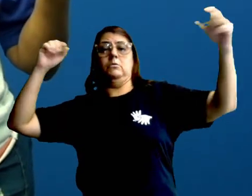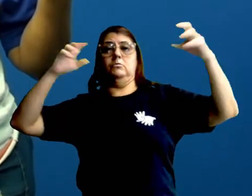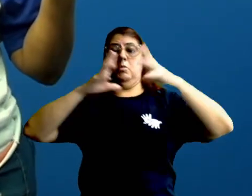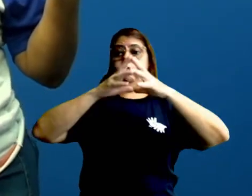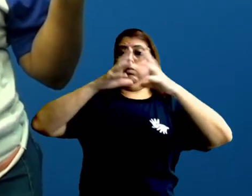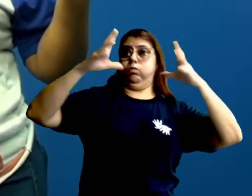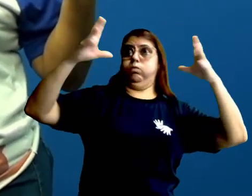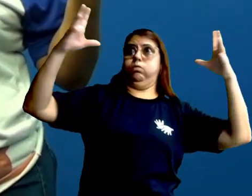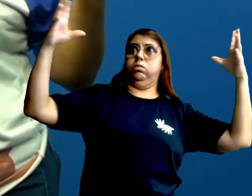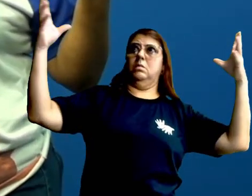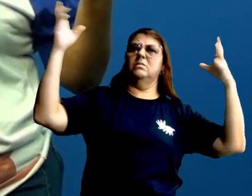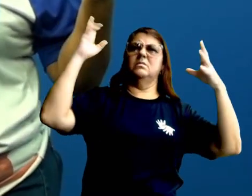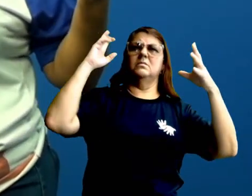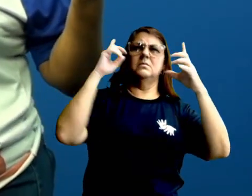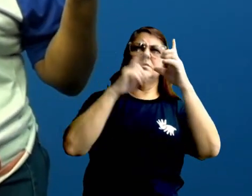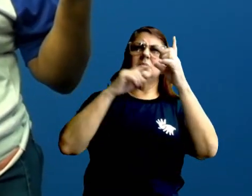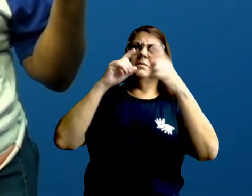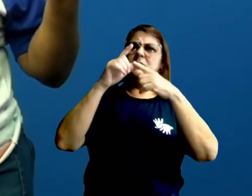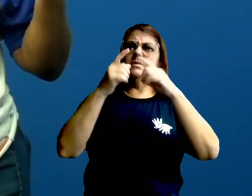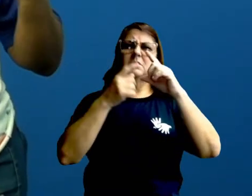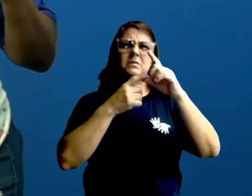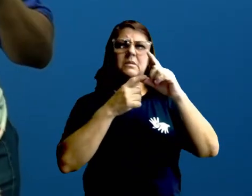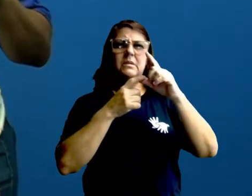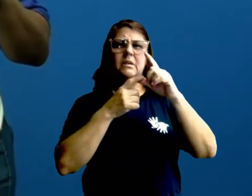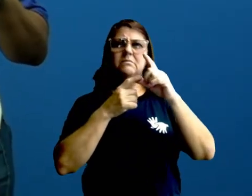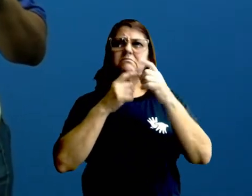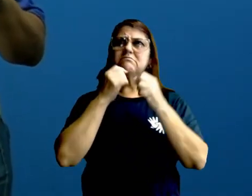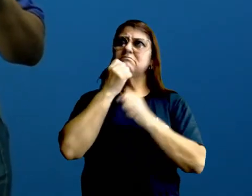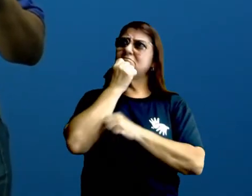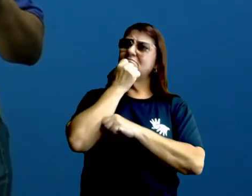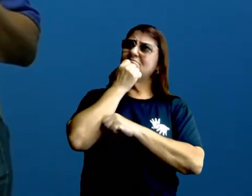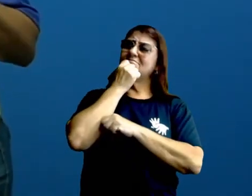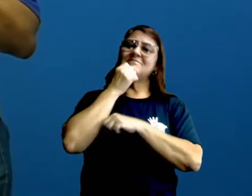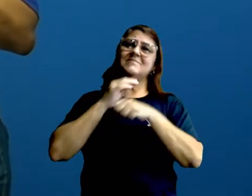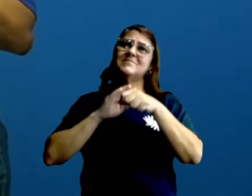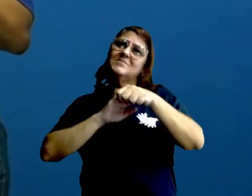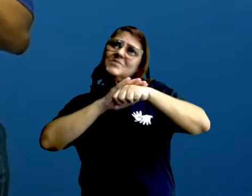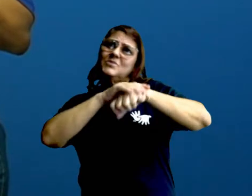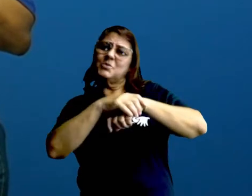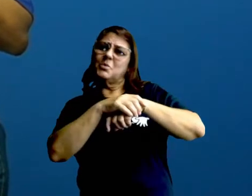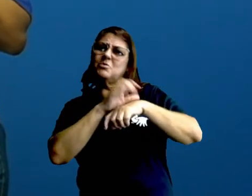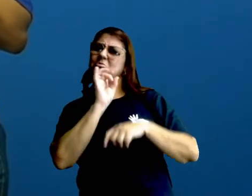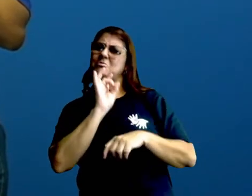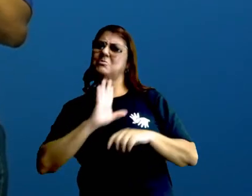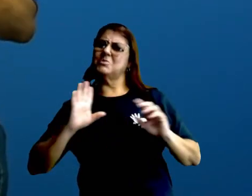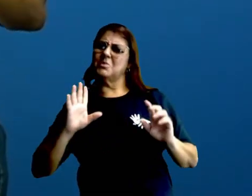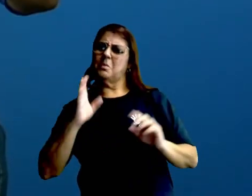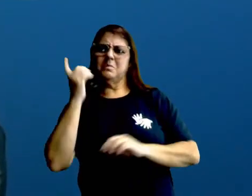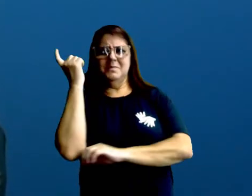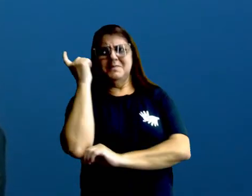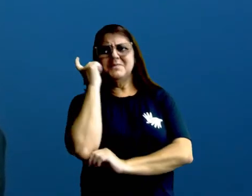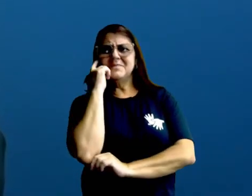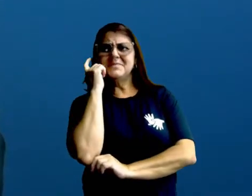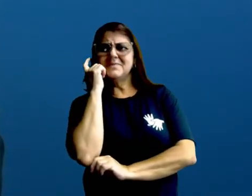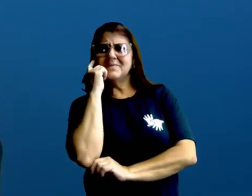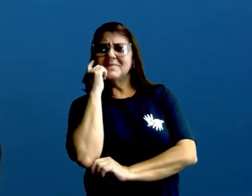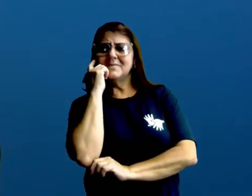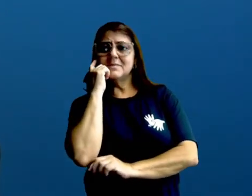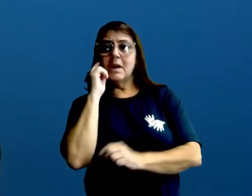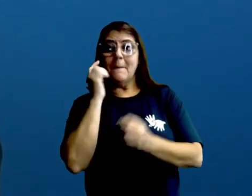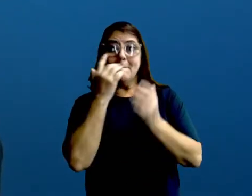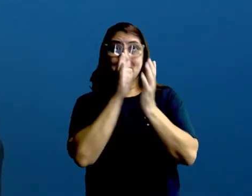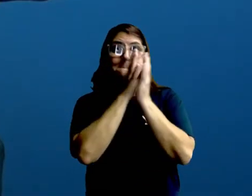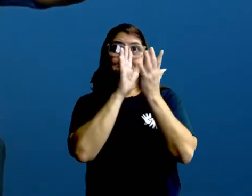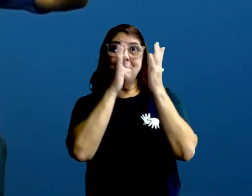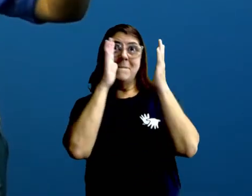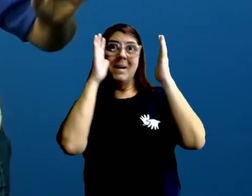não vê as outras estrelas de dia, só de noite. Mas de noite, já pararam para pensar que todos aqueles brilhos que a